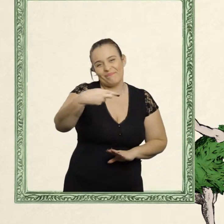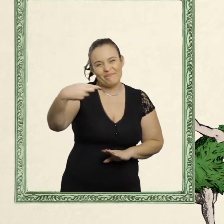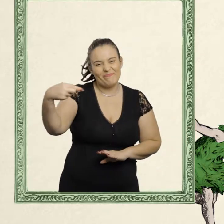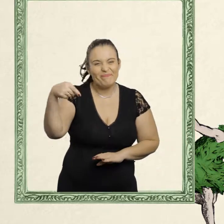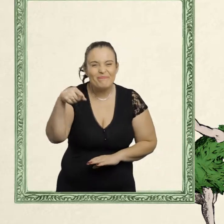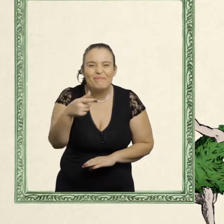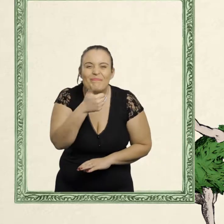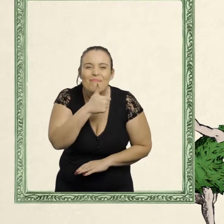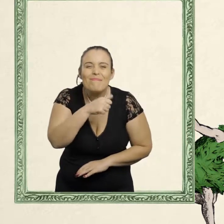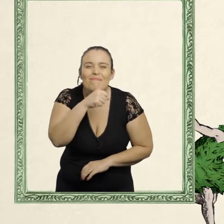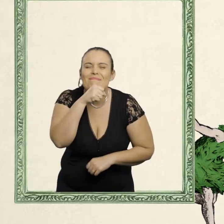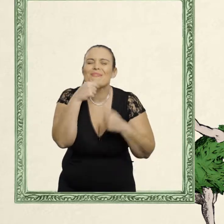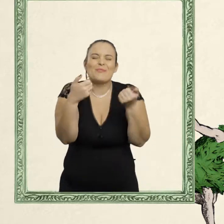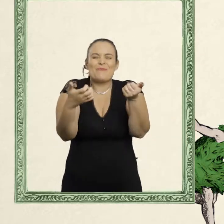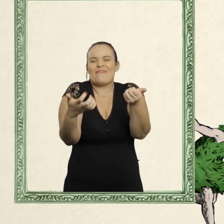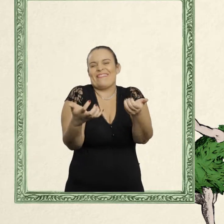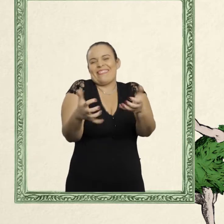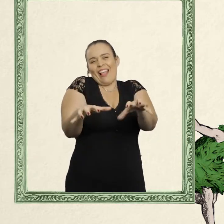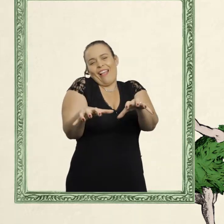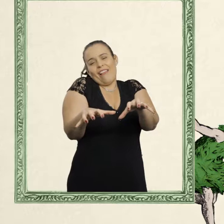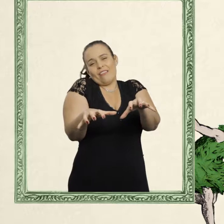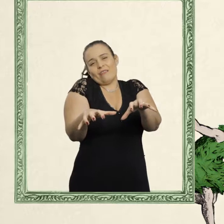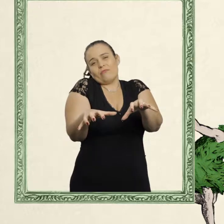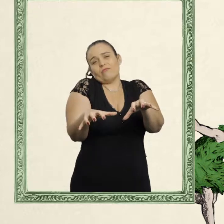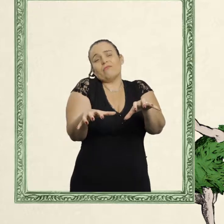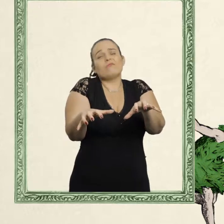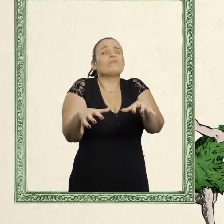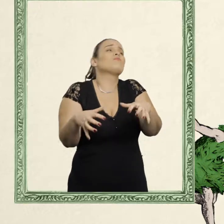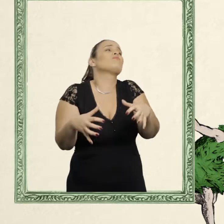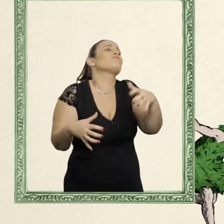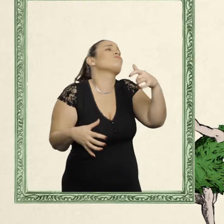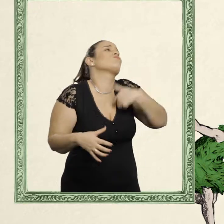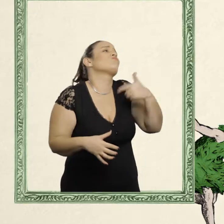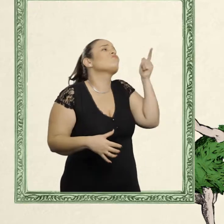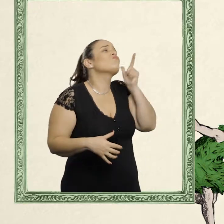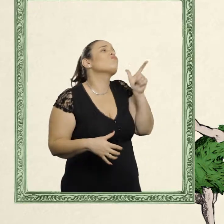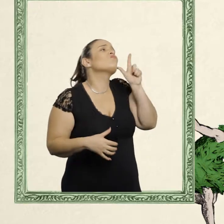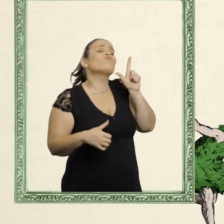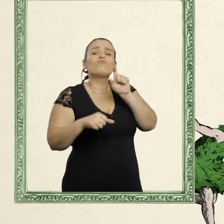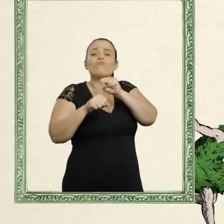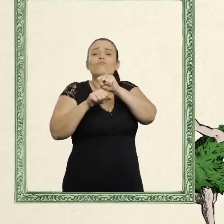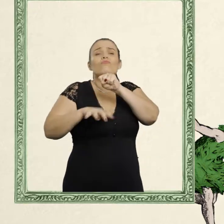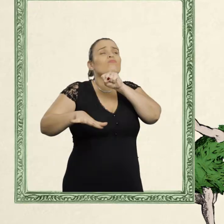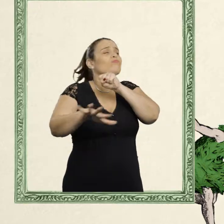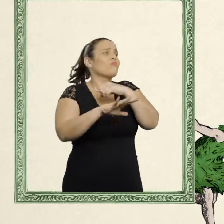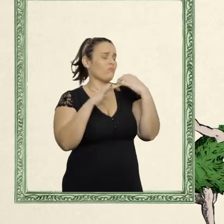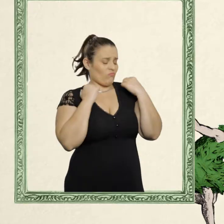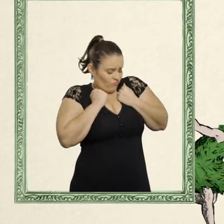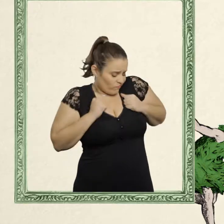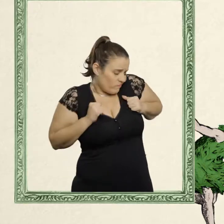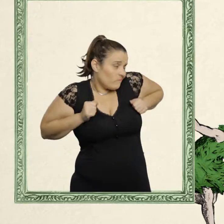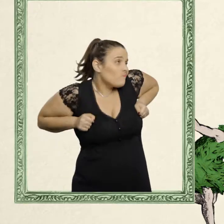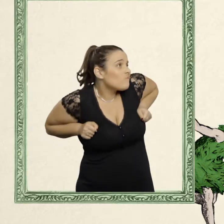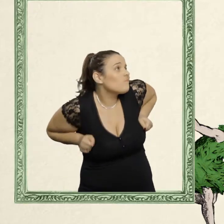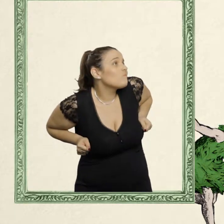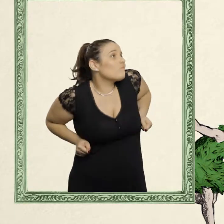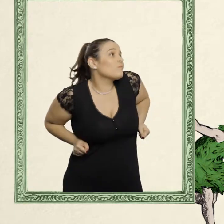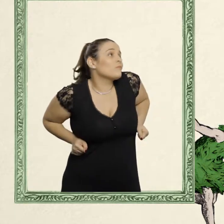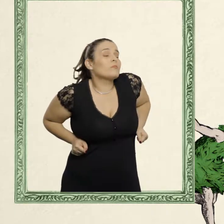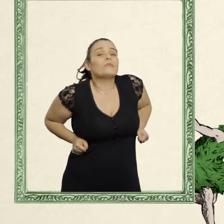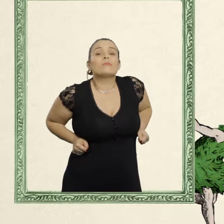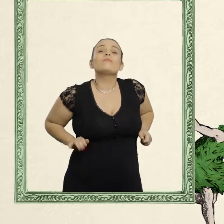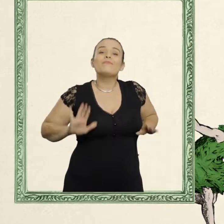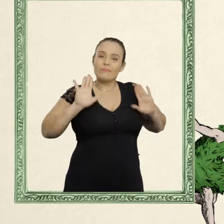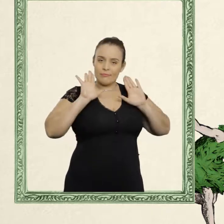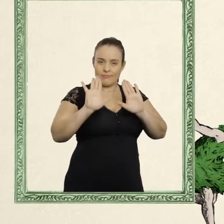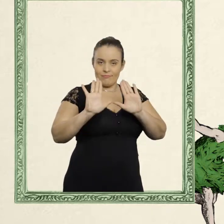menor vontade de ter uma mãe. Peter explicou que estava chorando porque não conseguia grudar sua sombra de volta. Wendy